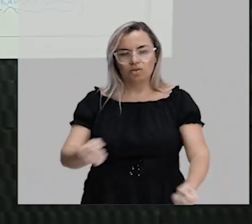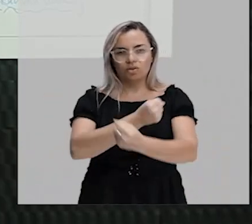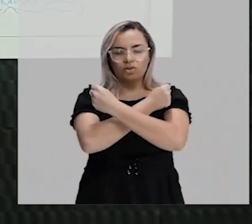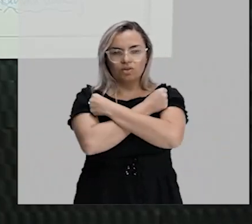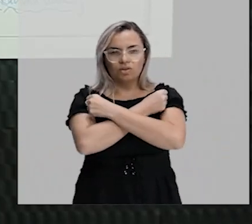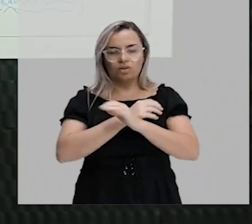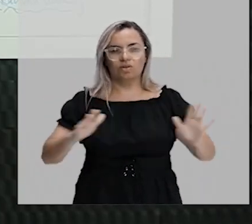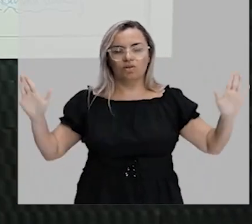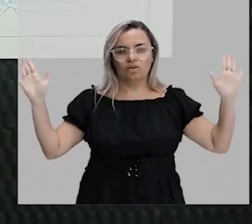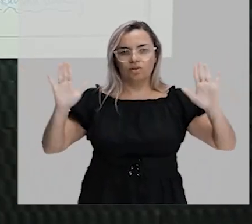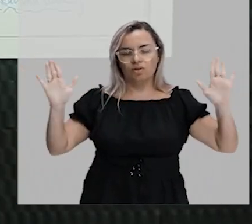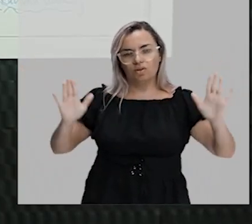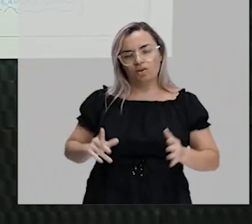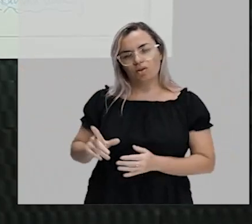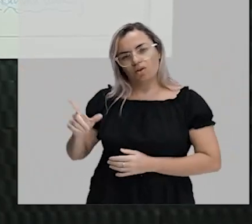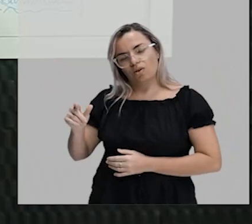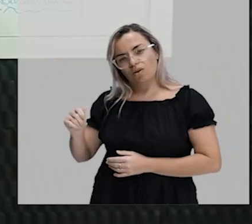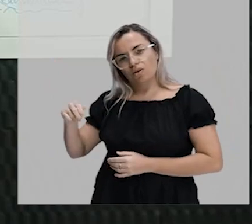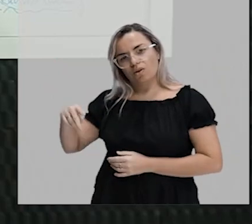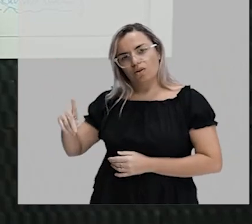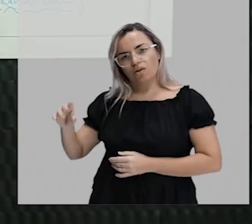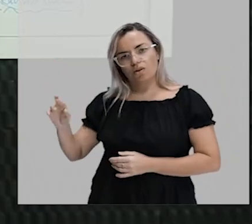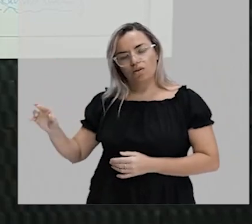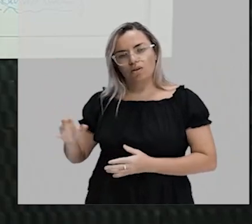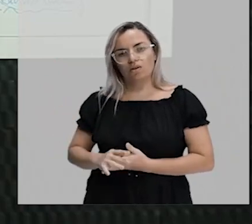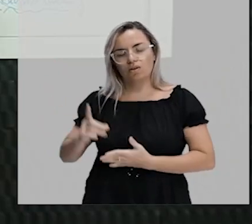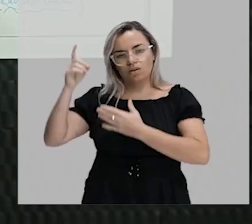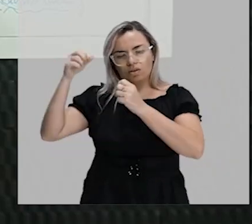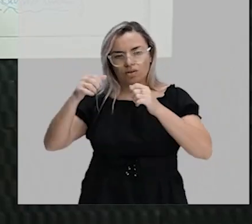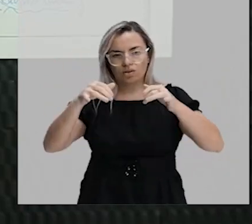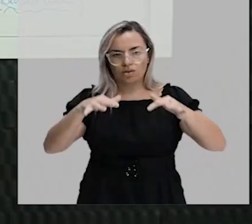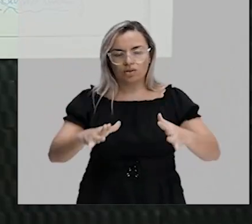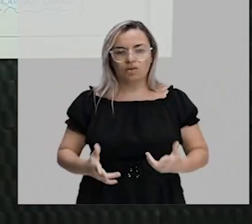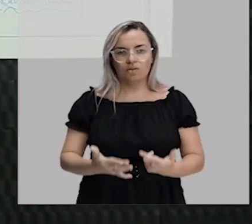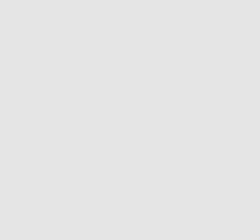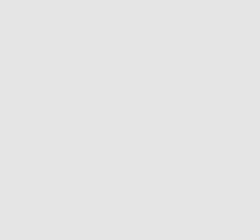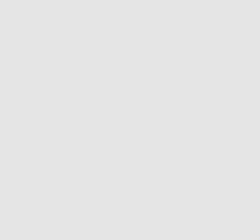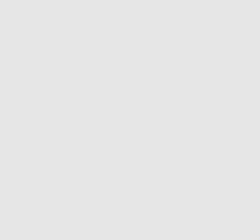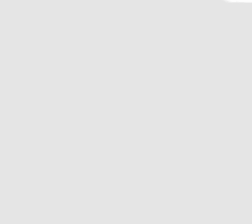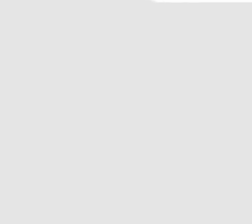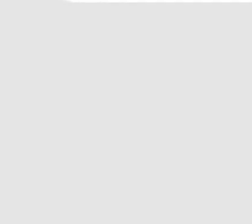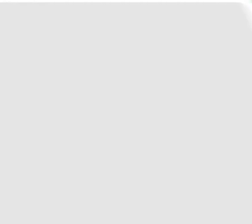forte abraço para o Sr. André Luiz. Fiquem com Deus. Fique em casa, mas fique estudando.